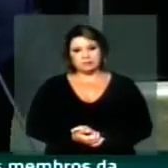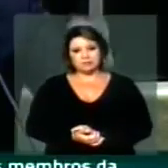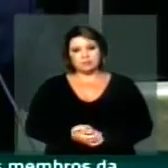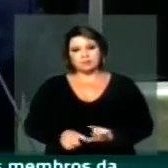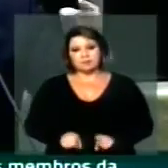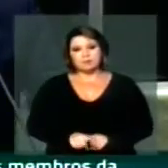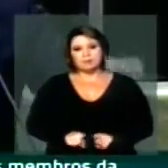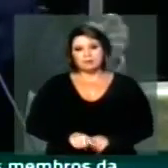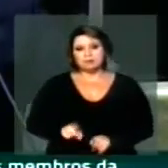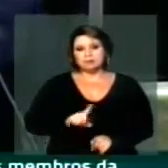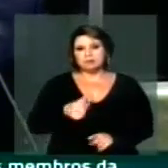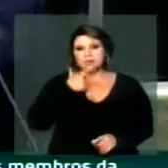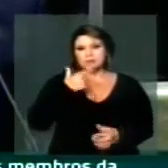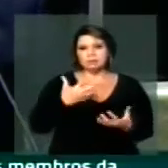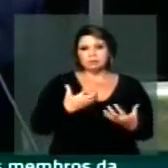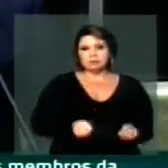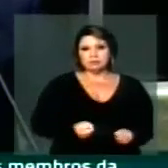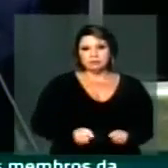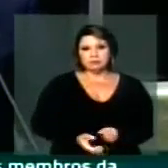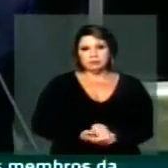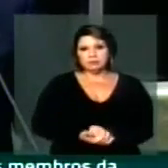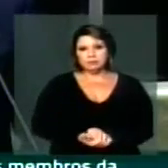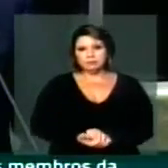seja, nós não permitiremos.